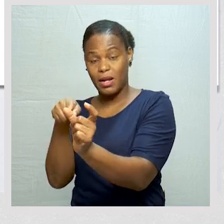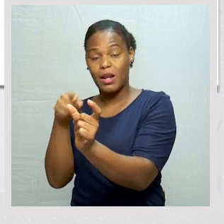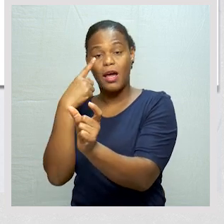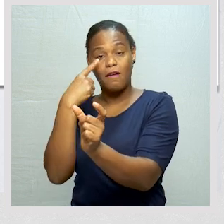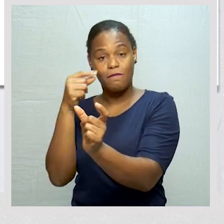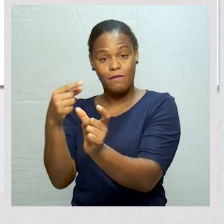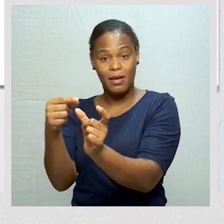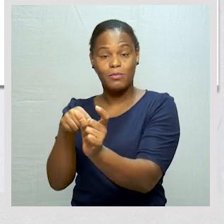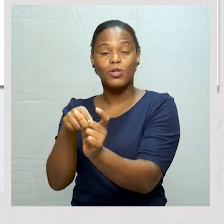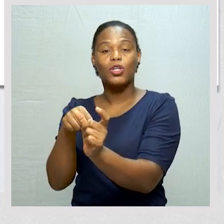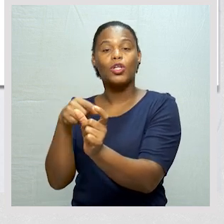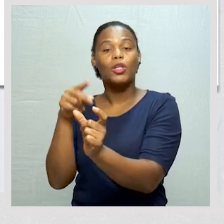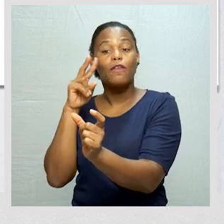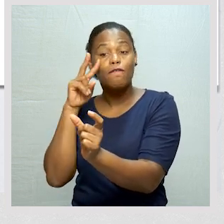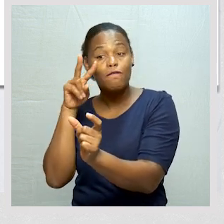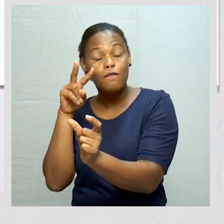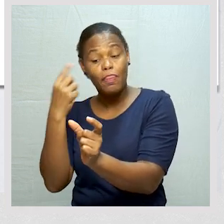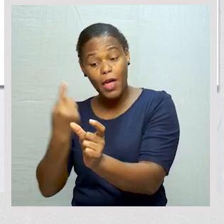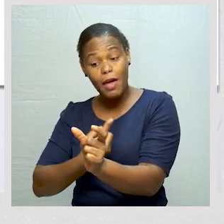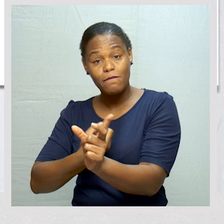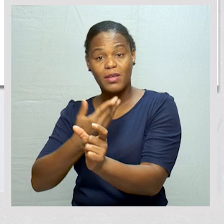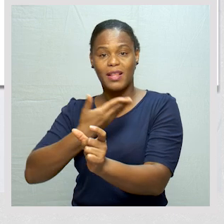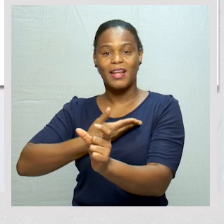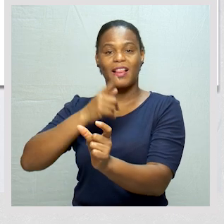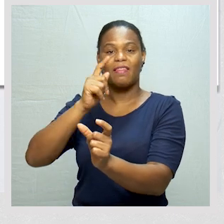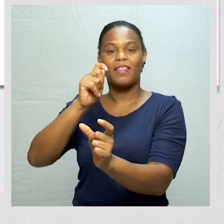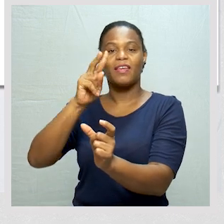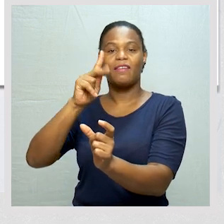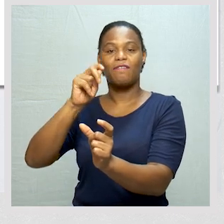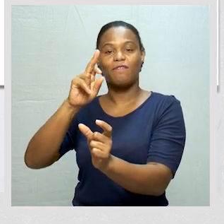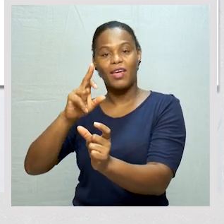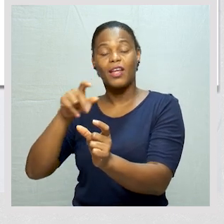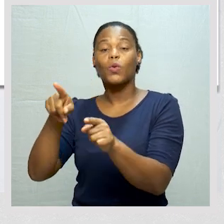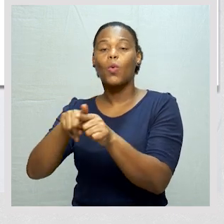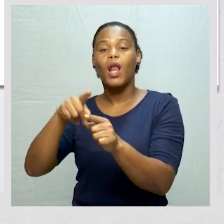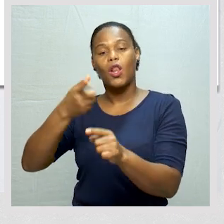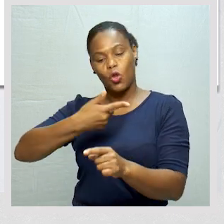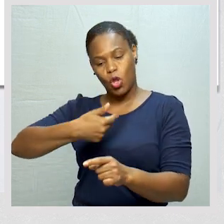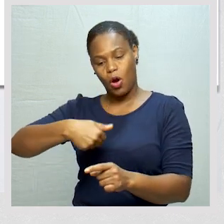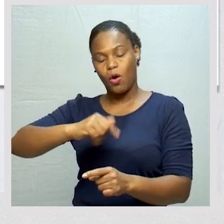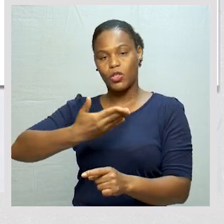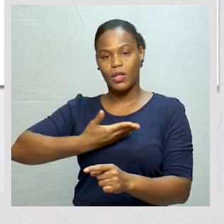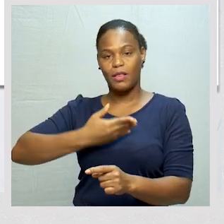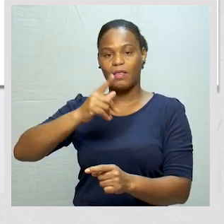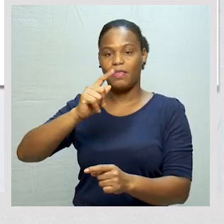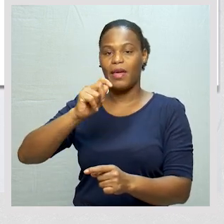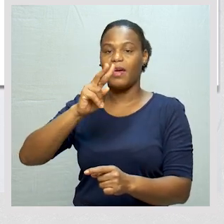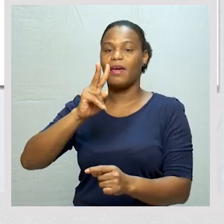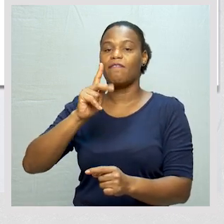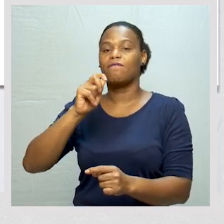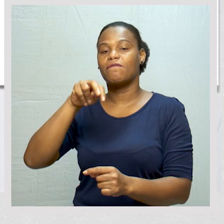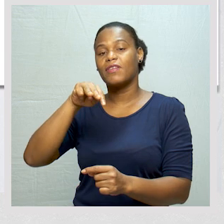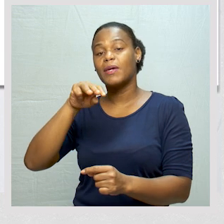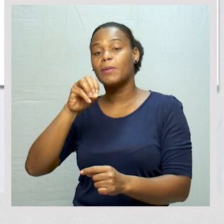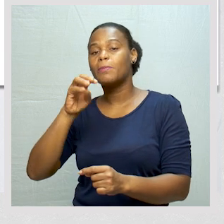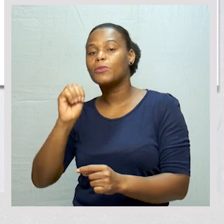que é esse verbo, que é o verbo dever. Nós devemos. Então, a diferença que estamos